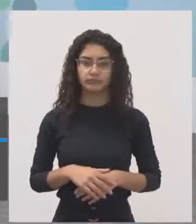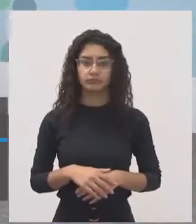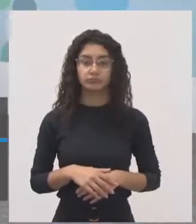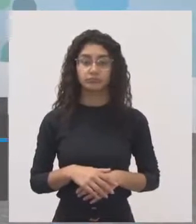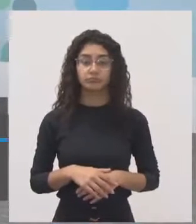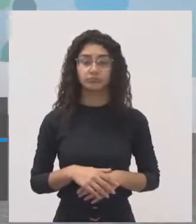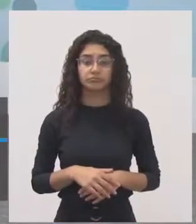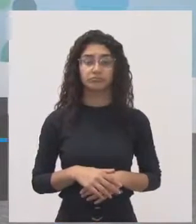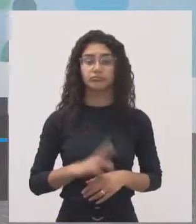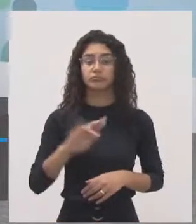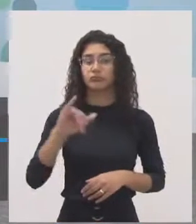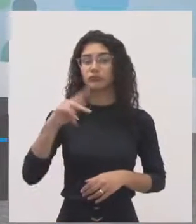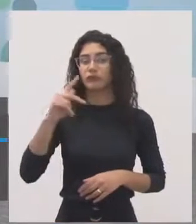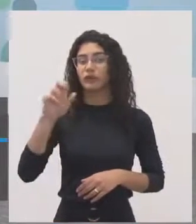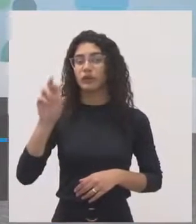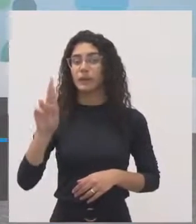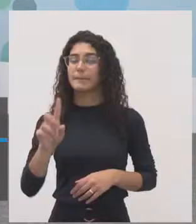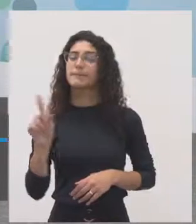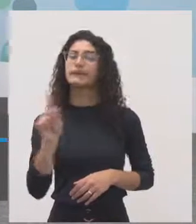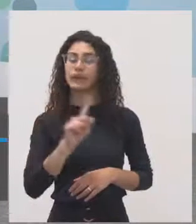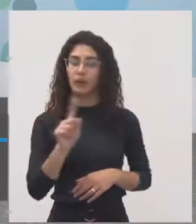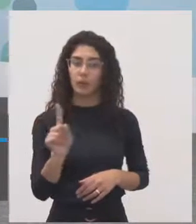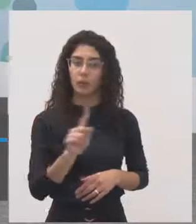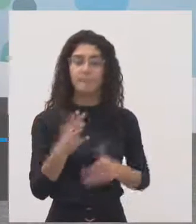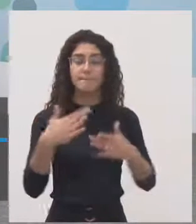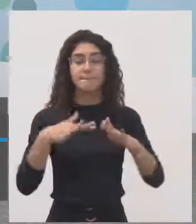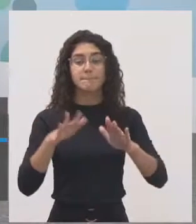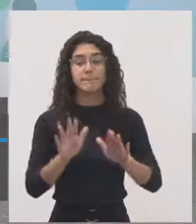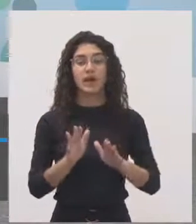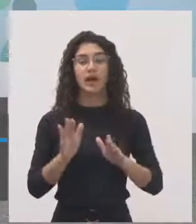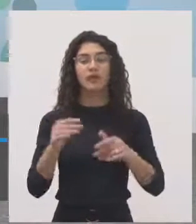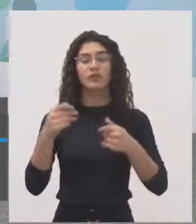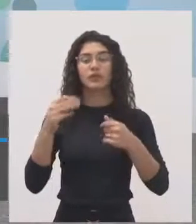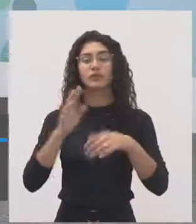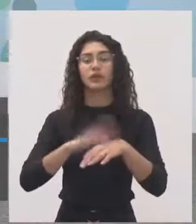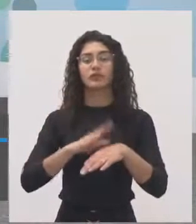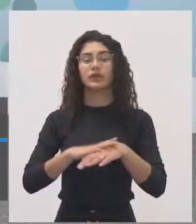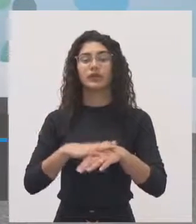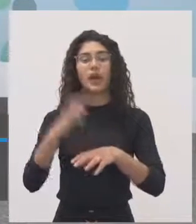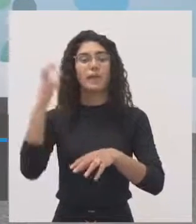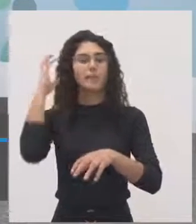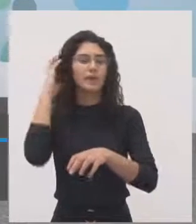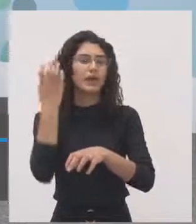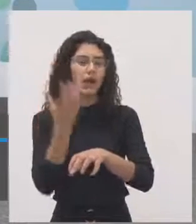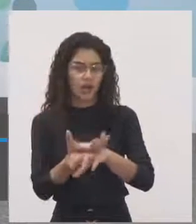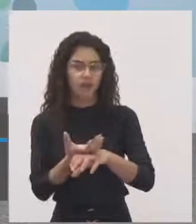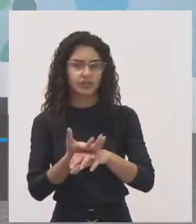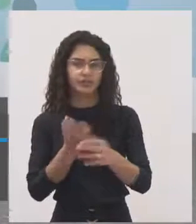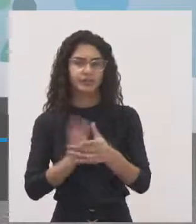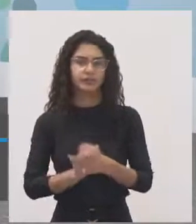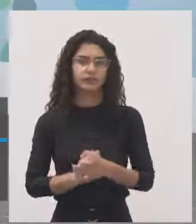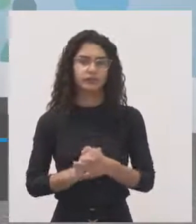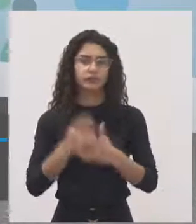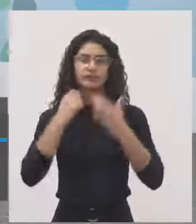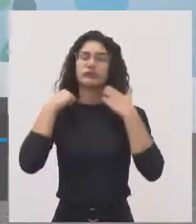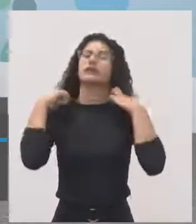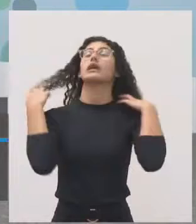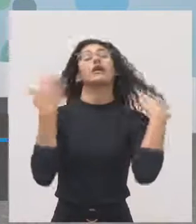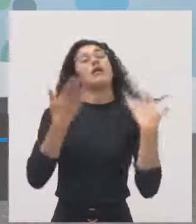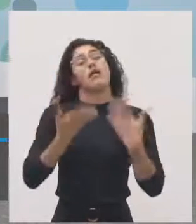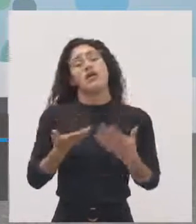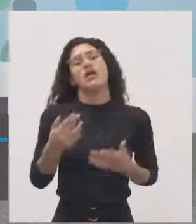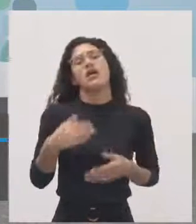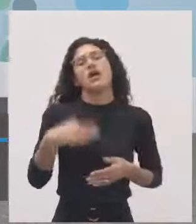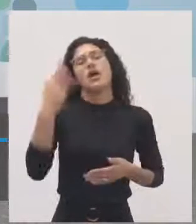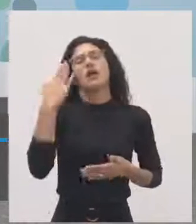Do Reaper não, né? O Reaper... Do Reaper não, mas assim, para fazer podcast, deve ter. Para gravação. Pode ser que sim,